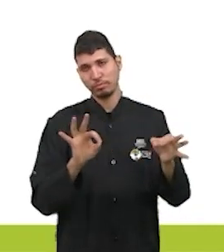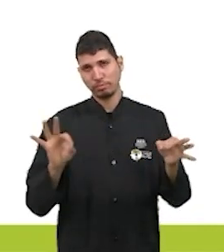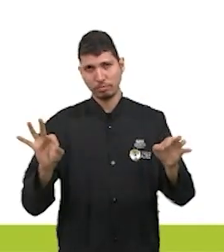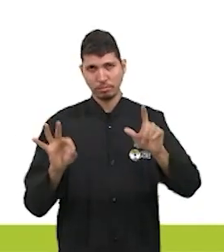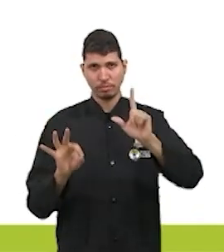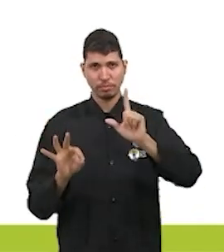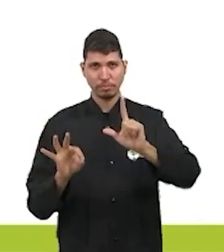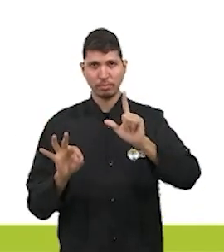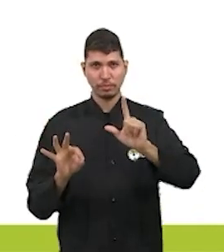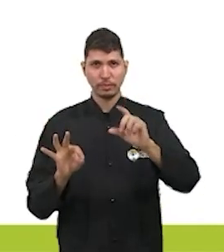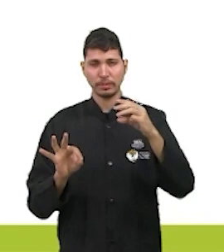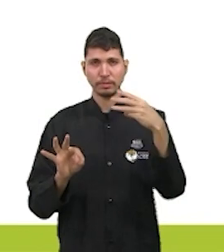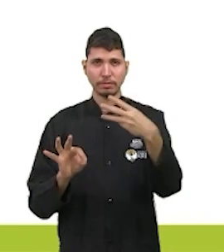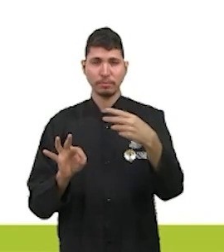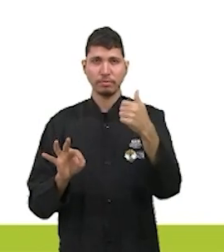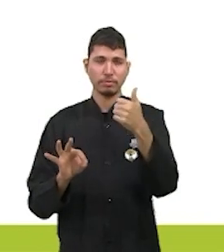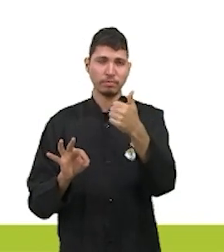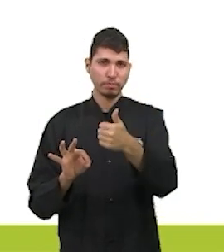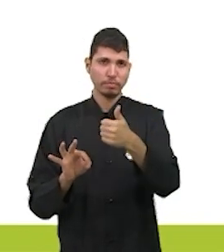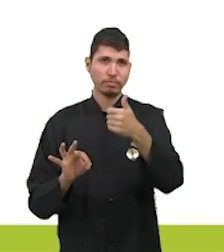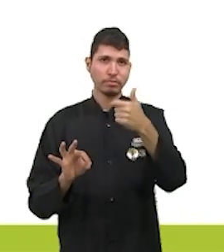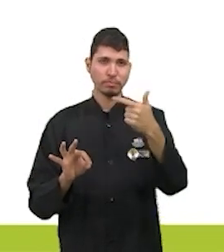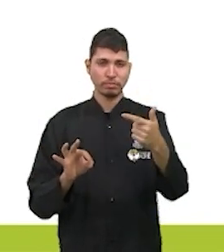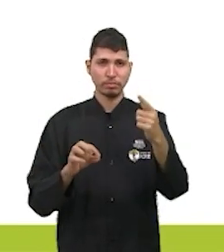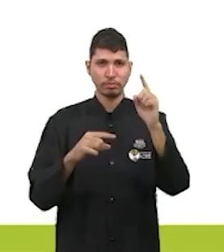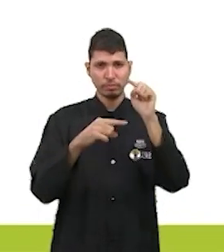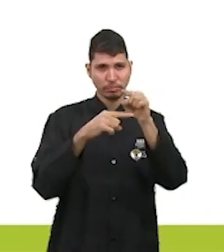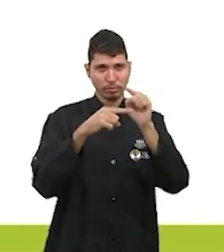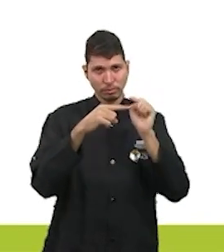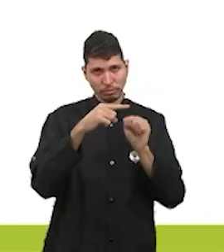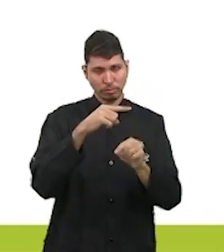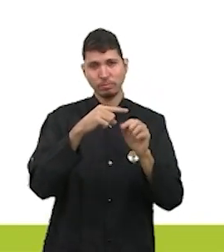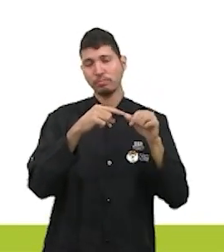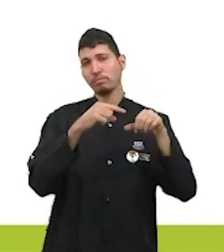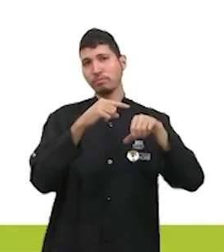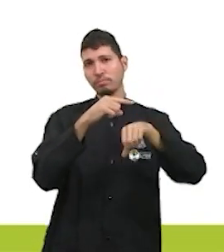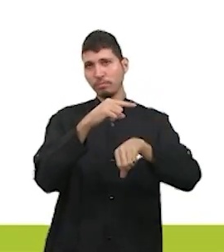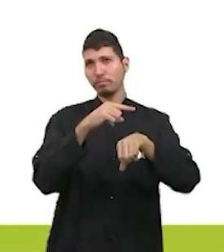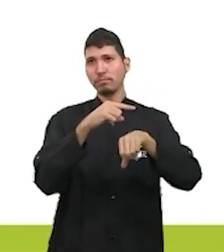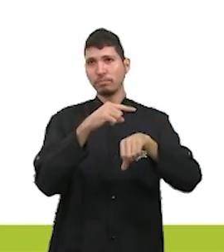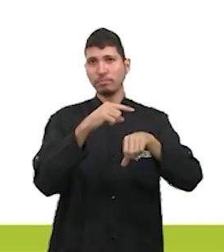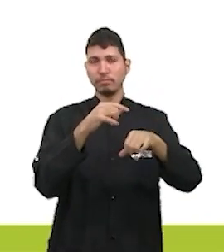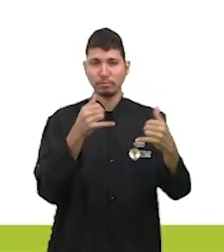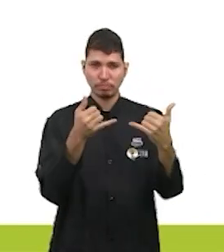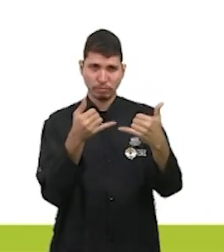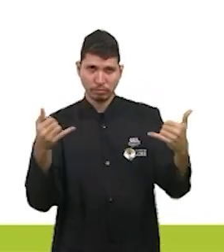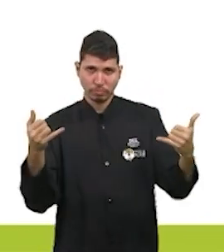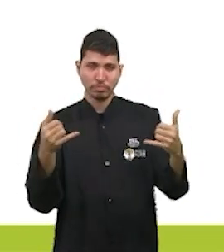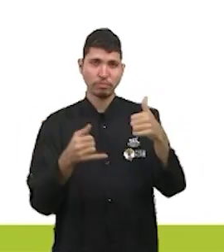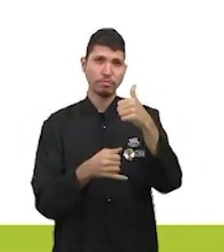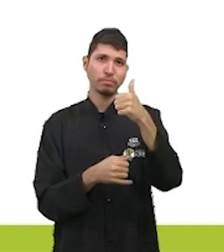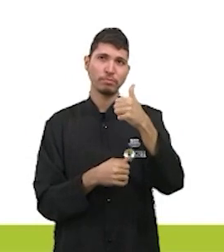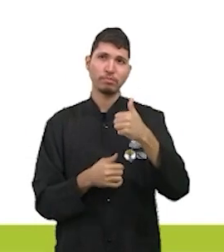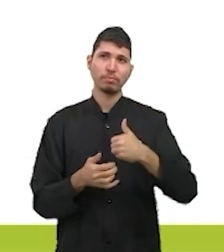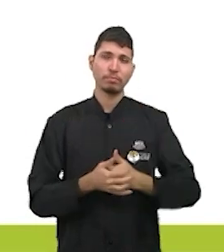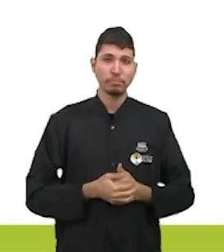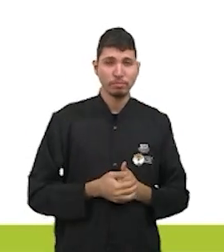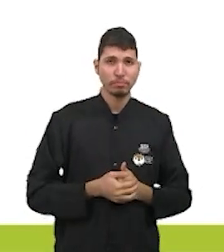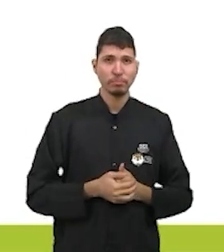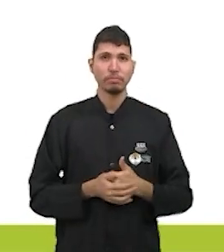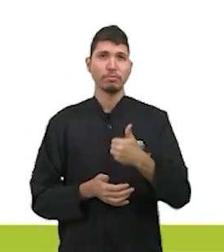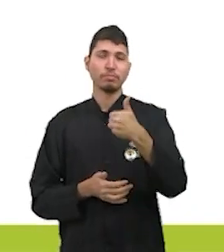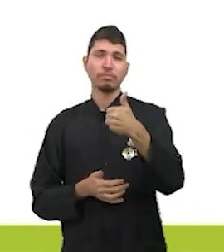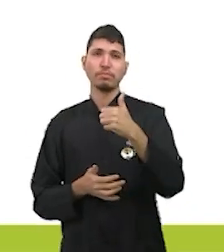312 dividido por 9. Então, nesse fio 1, eu vou ter uma resistência de